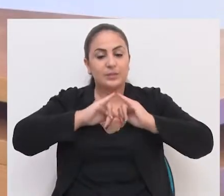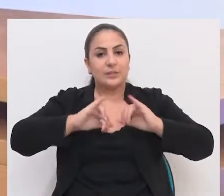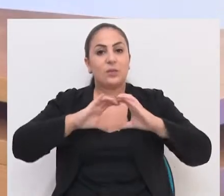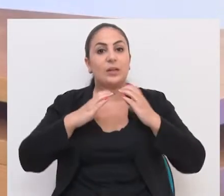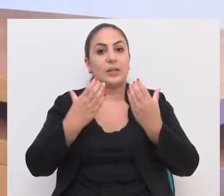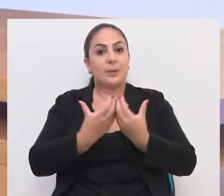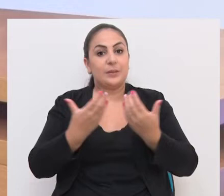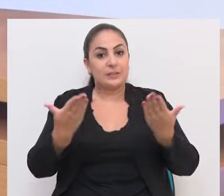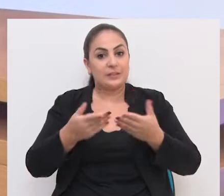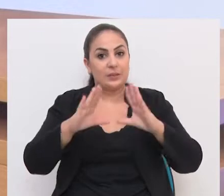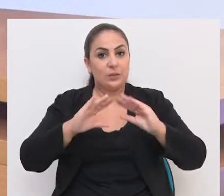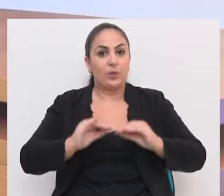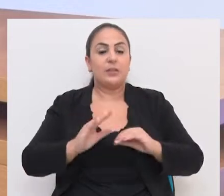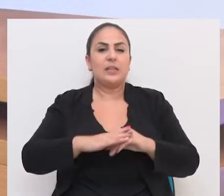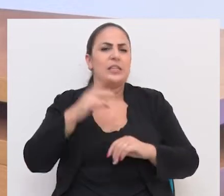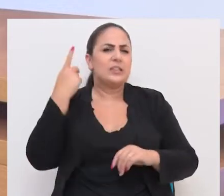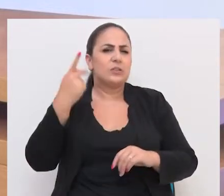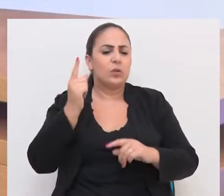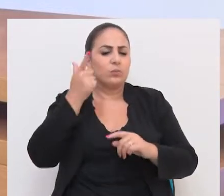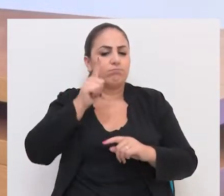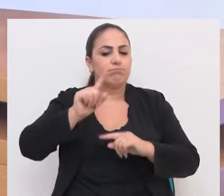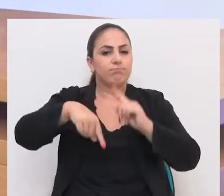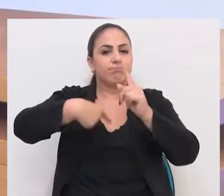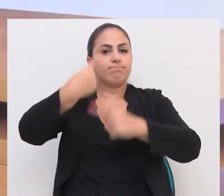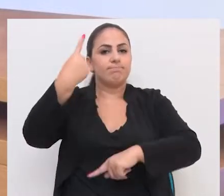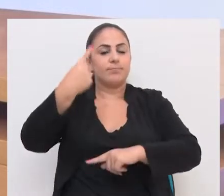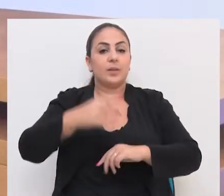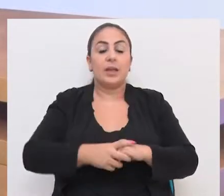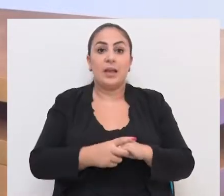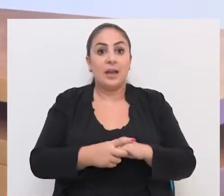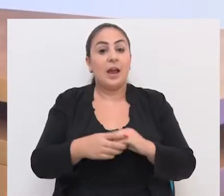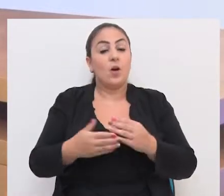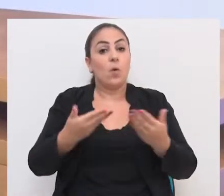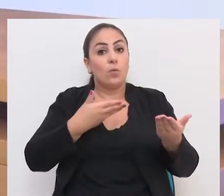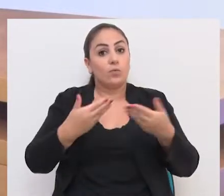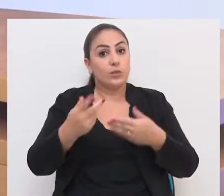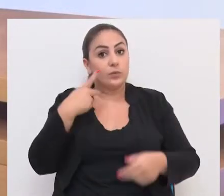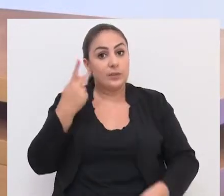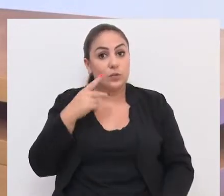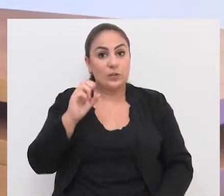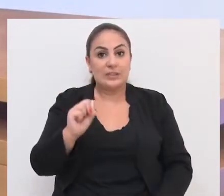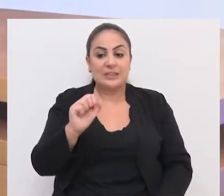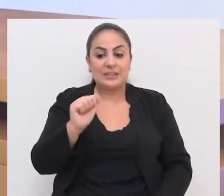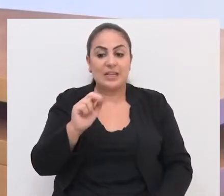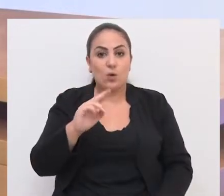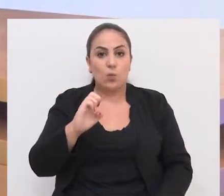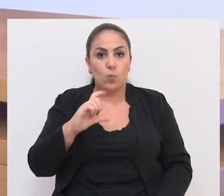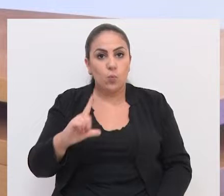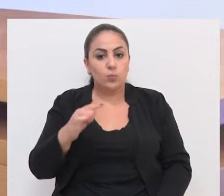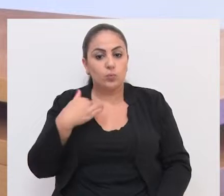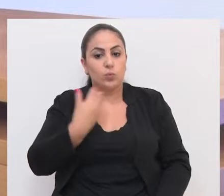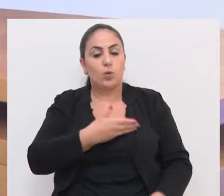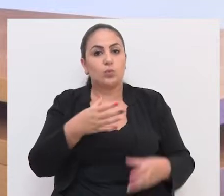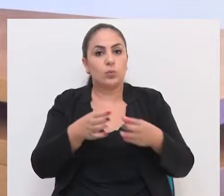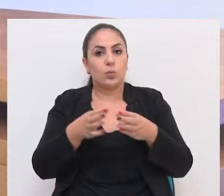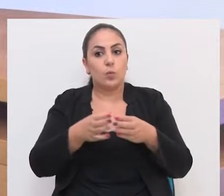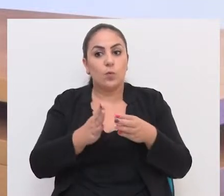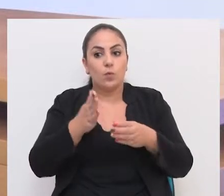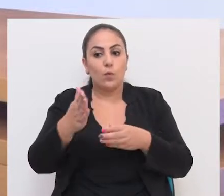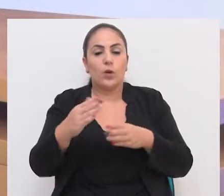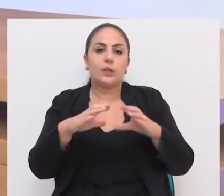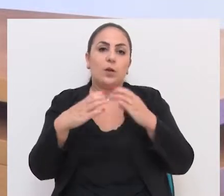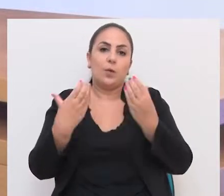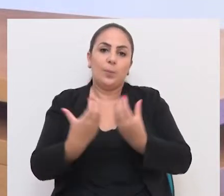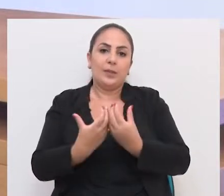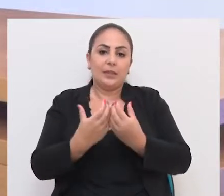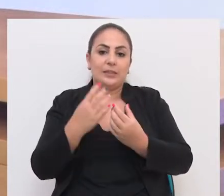Iniciamos o Jornal da Câmara desta noite com histórias de superação. A convite do vereador Saul Spinelli, a nossa equipe foi